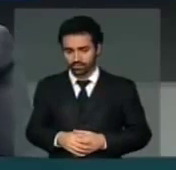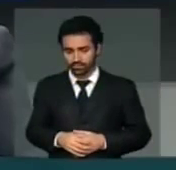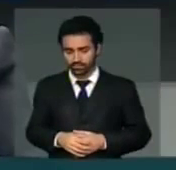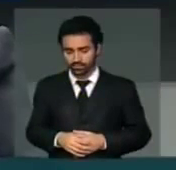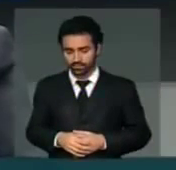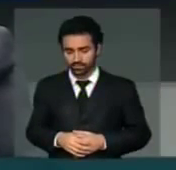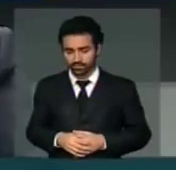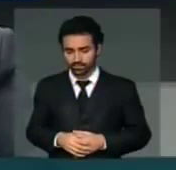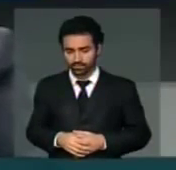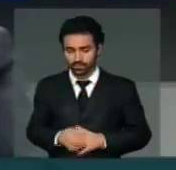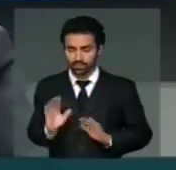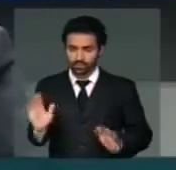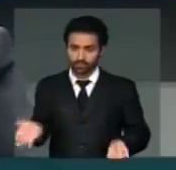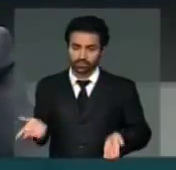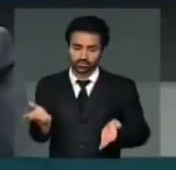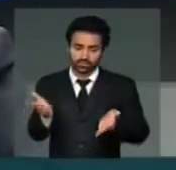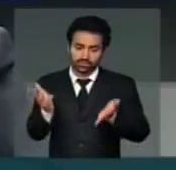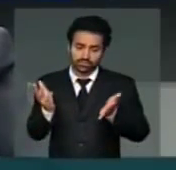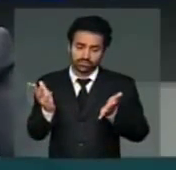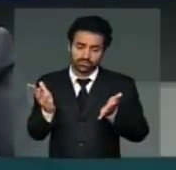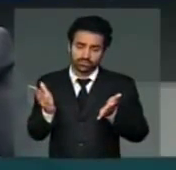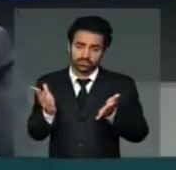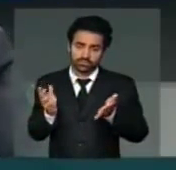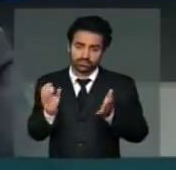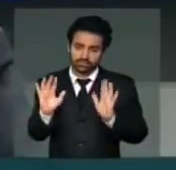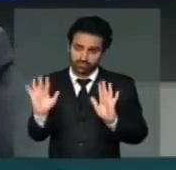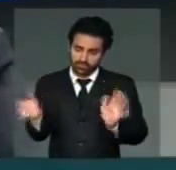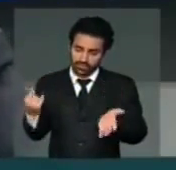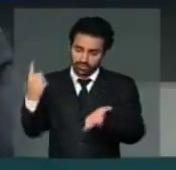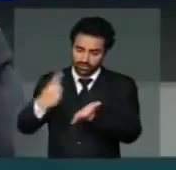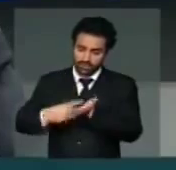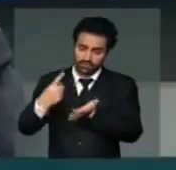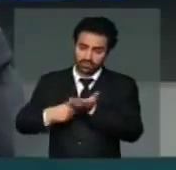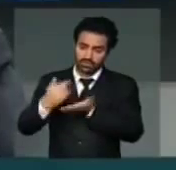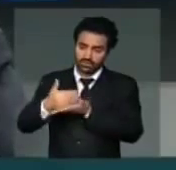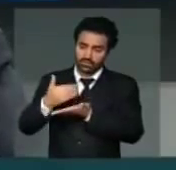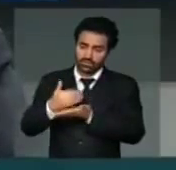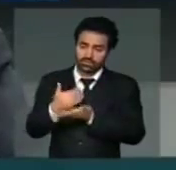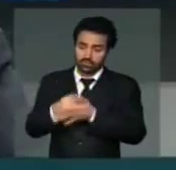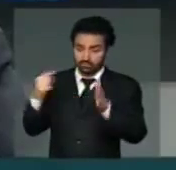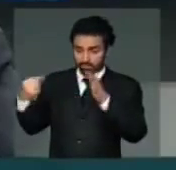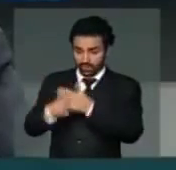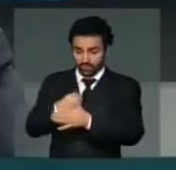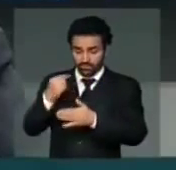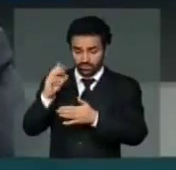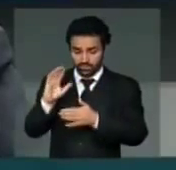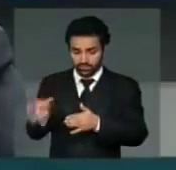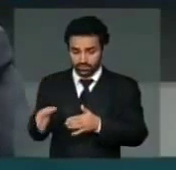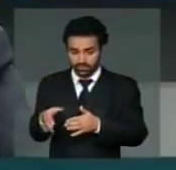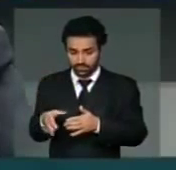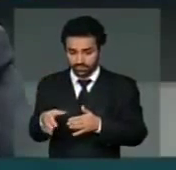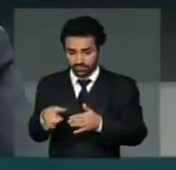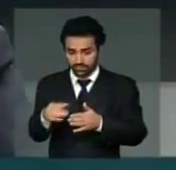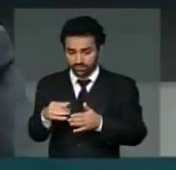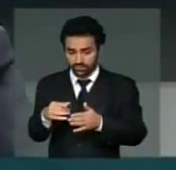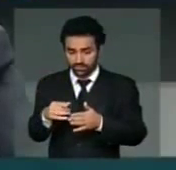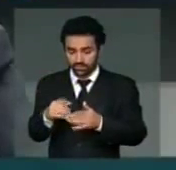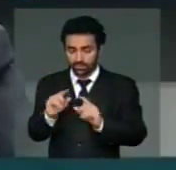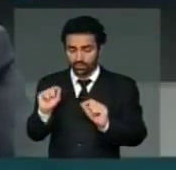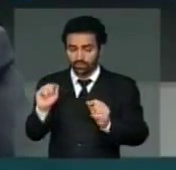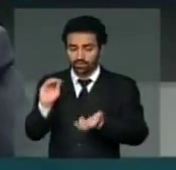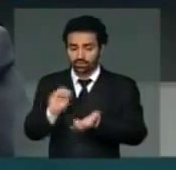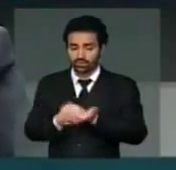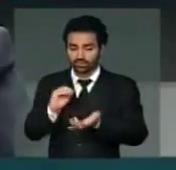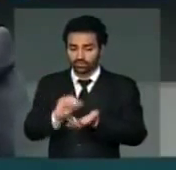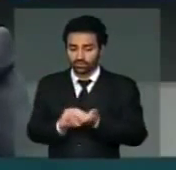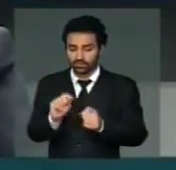nos termos em que já respondi aqui. Sem problema. Nos termos de uma pergunta que já me foi feita, em termos do que falta